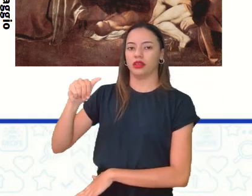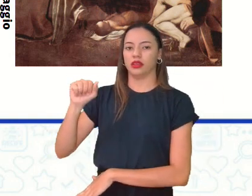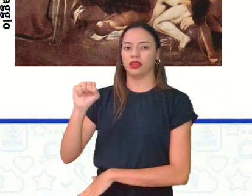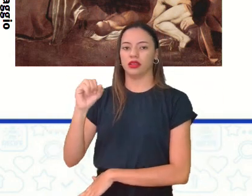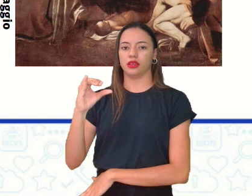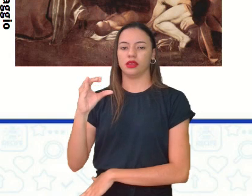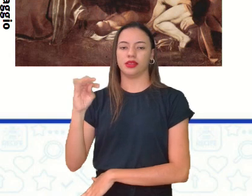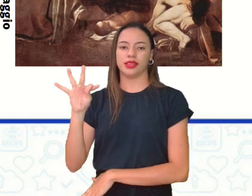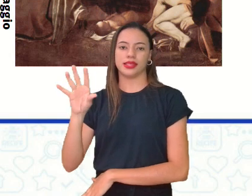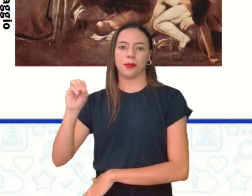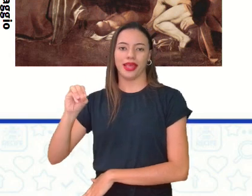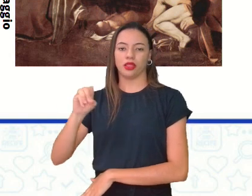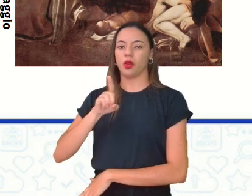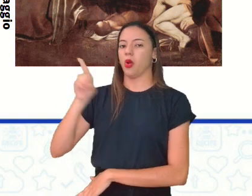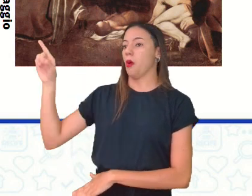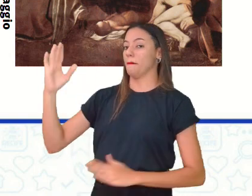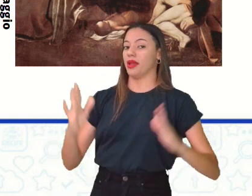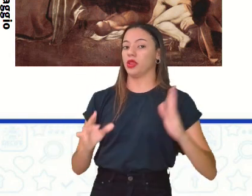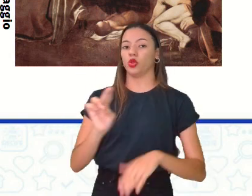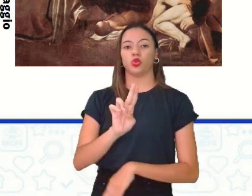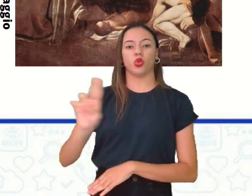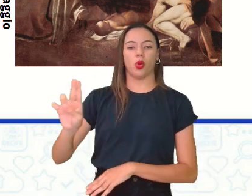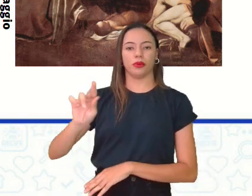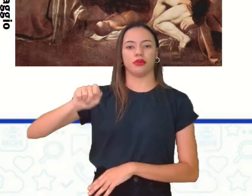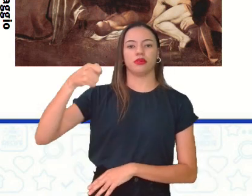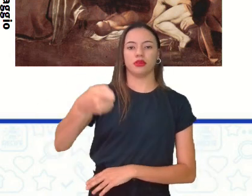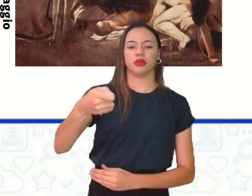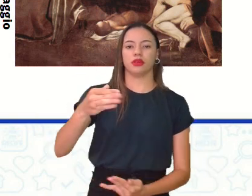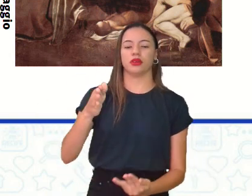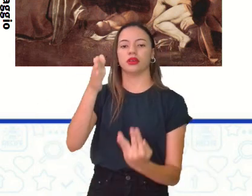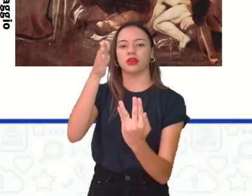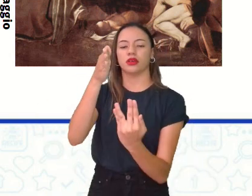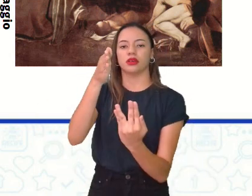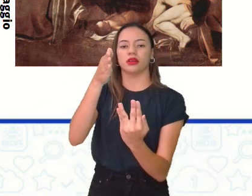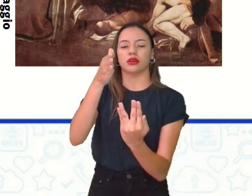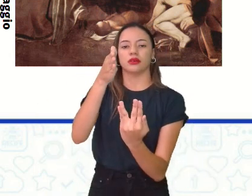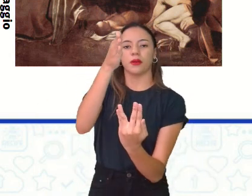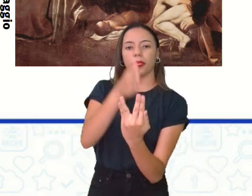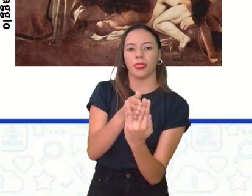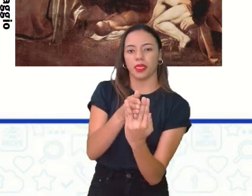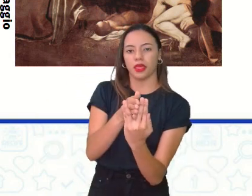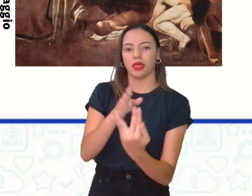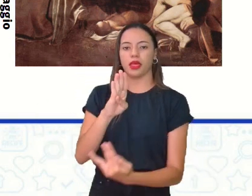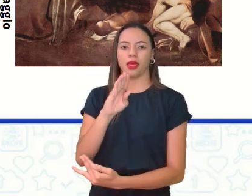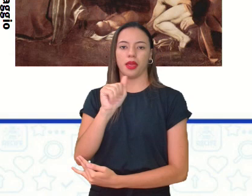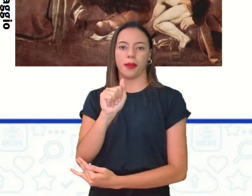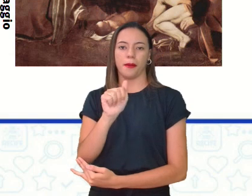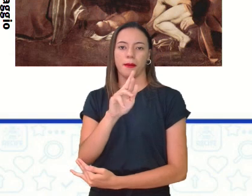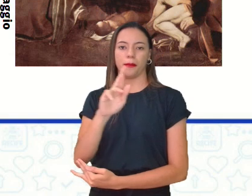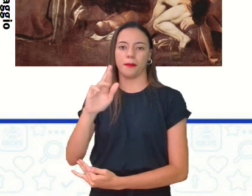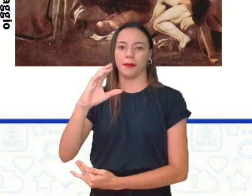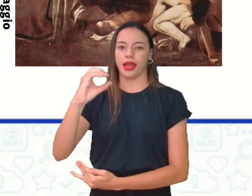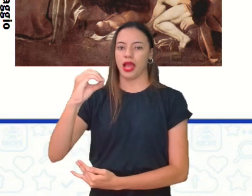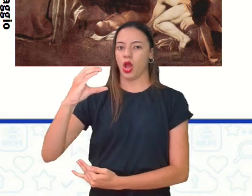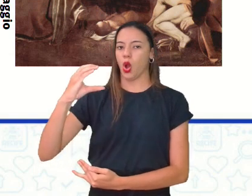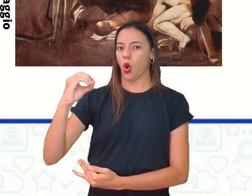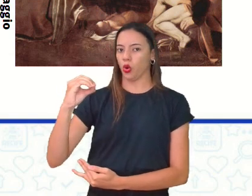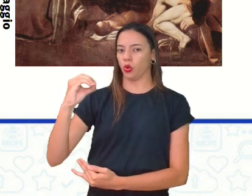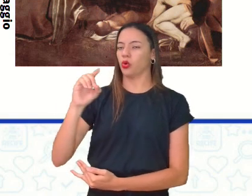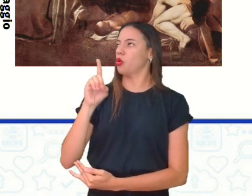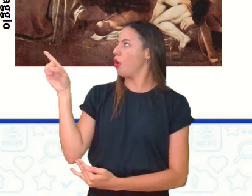de Barroco. Esse período, ele é mais sensual mesmo, aí nesse sentido